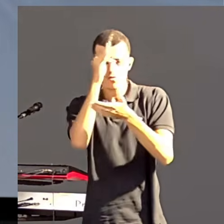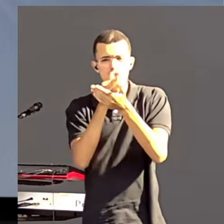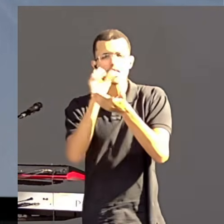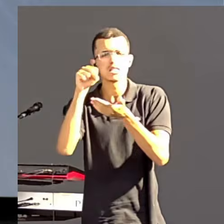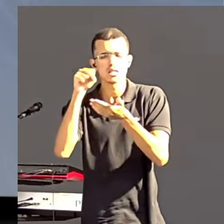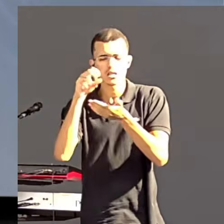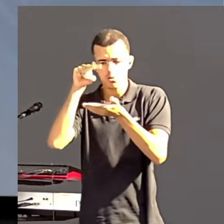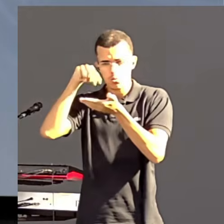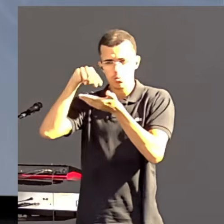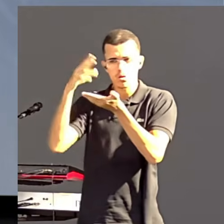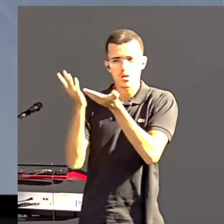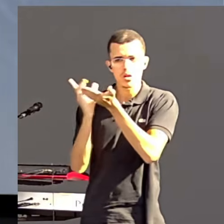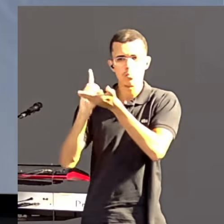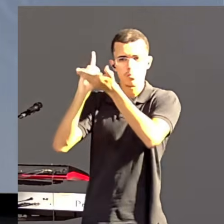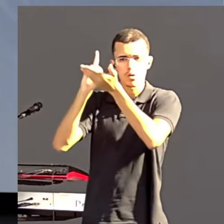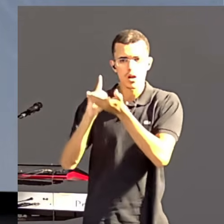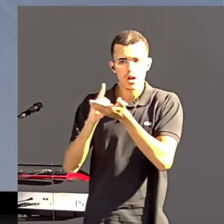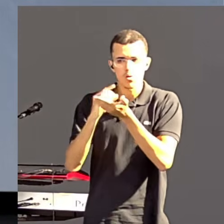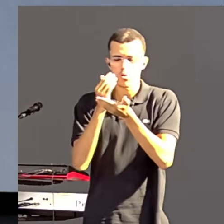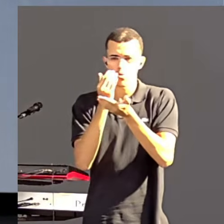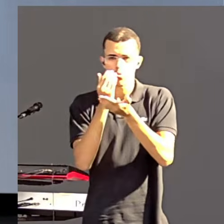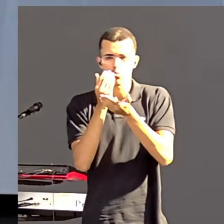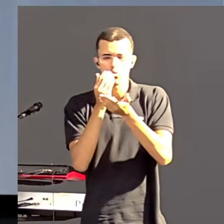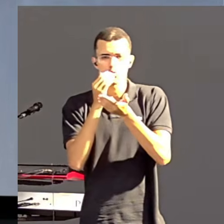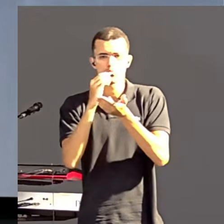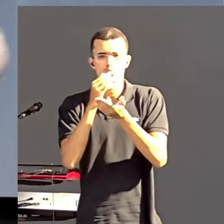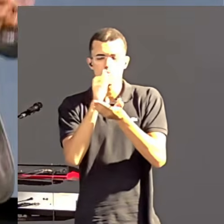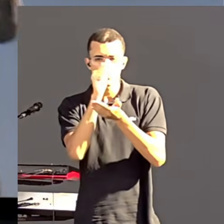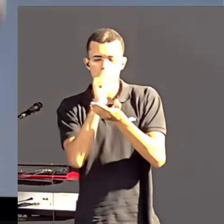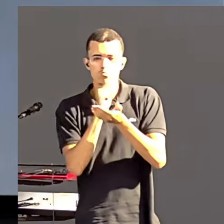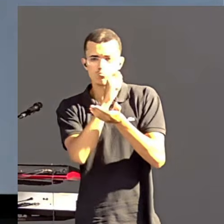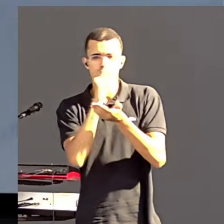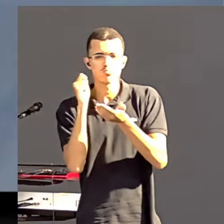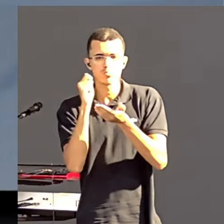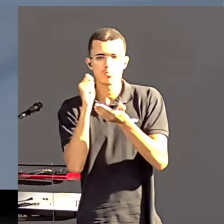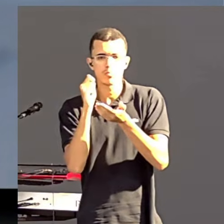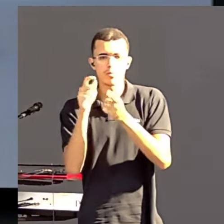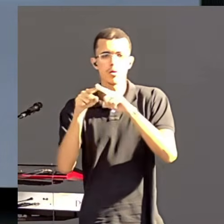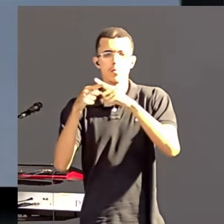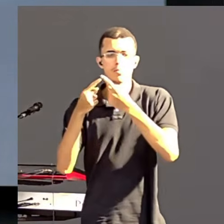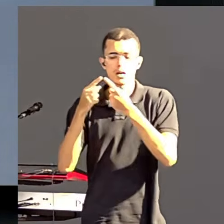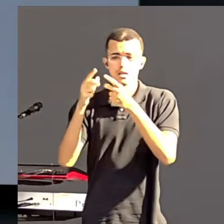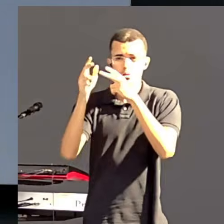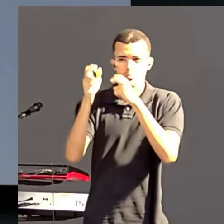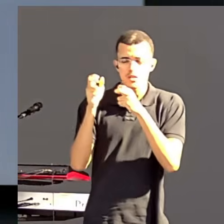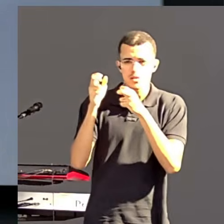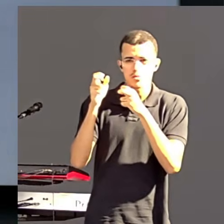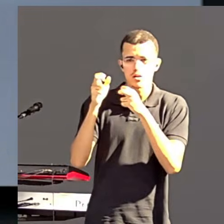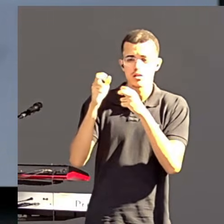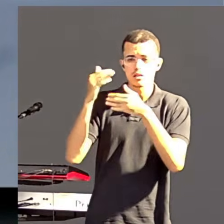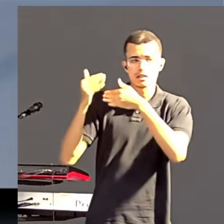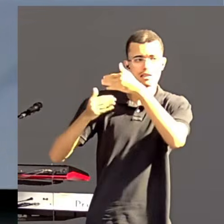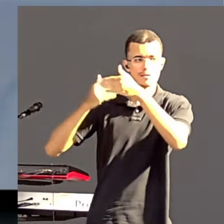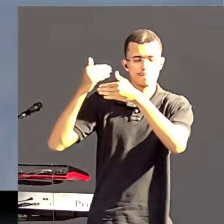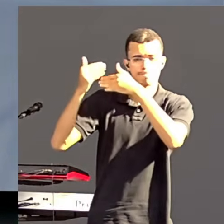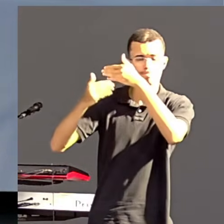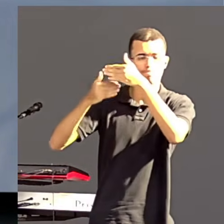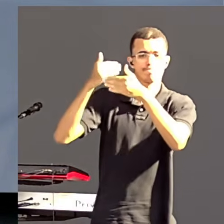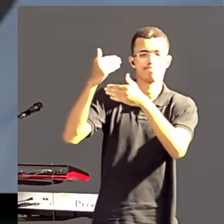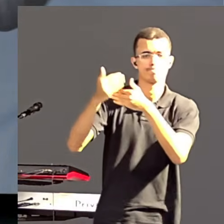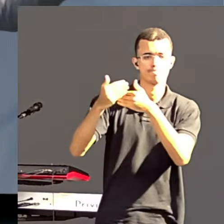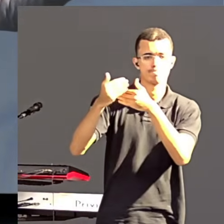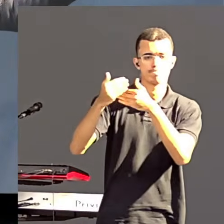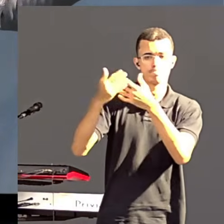Sim, estou lendo a palavra, estou jejuando, estou orando, mas entenda, é o tempo que nos leva a esse estado de